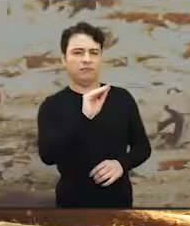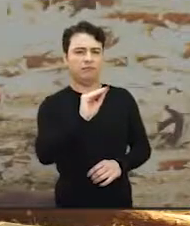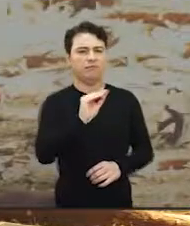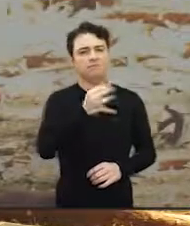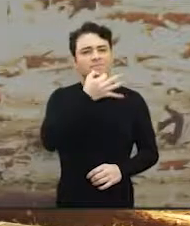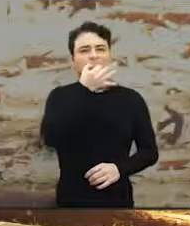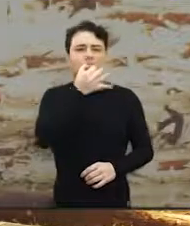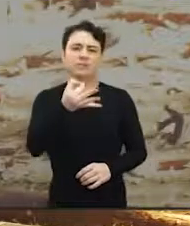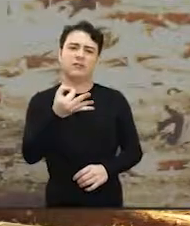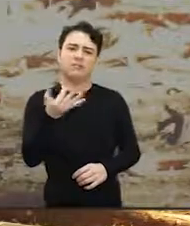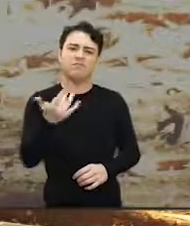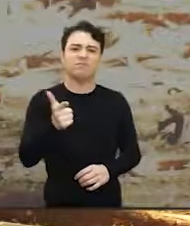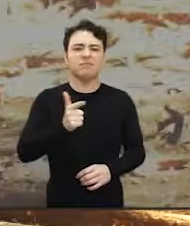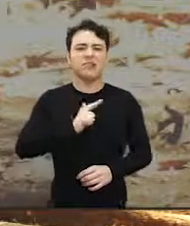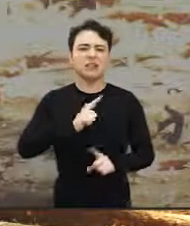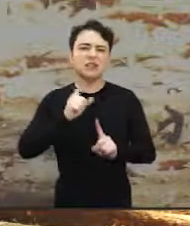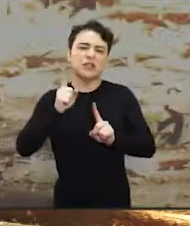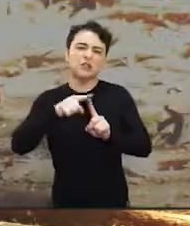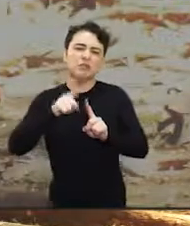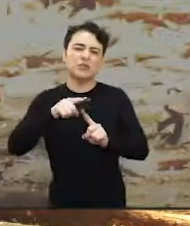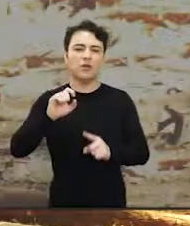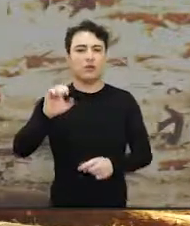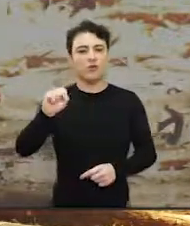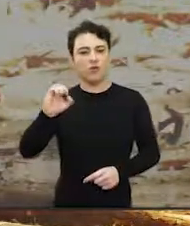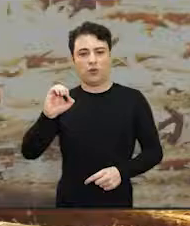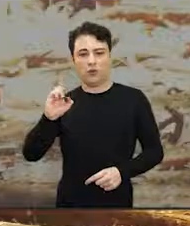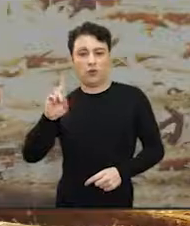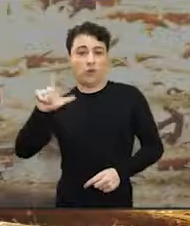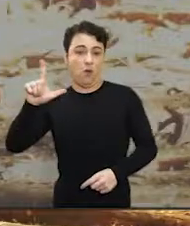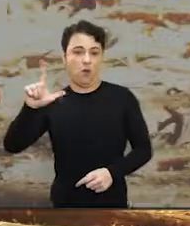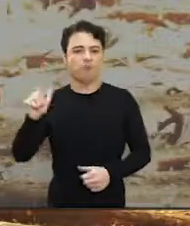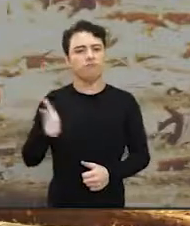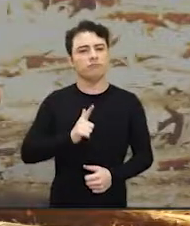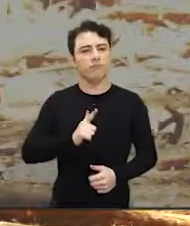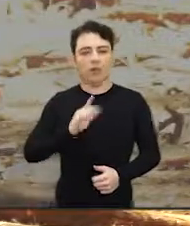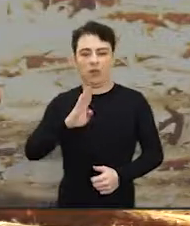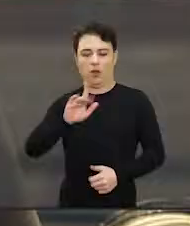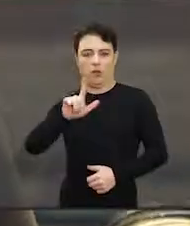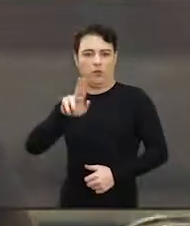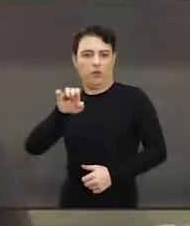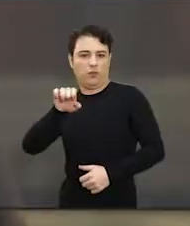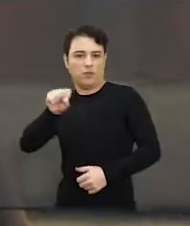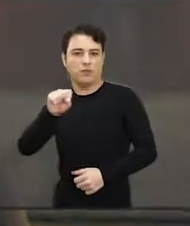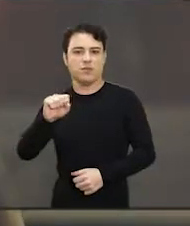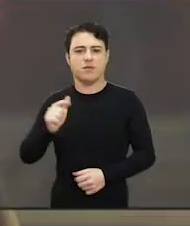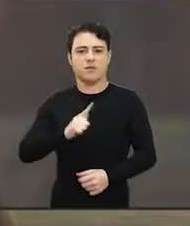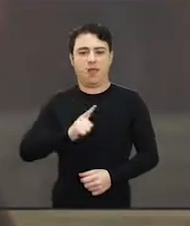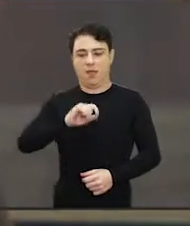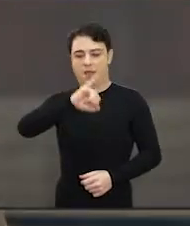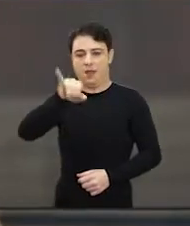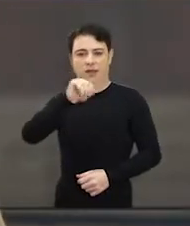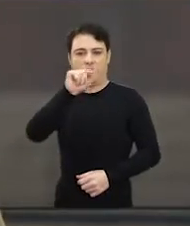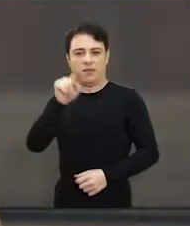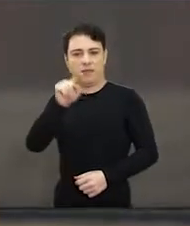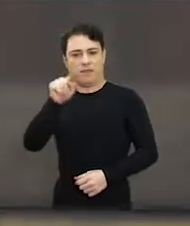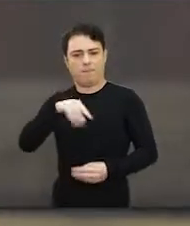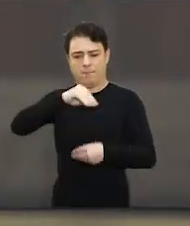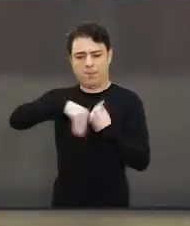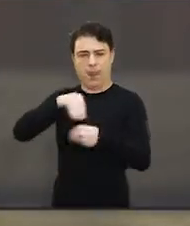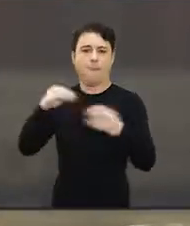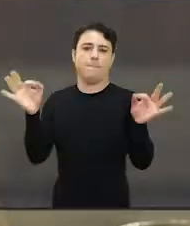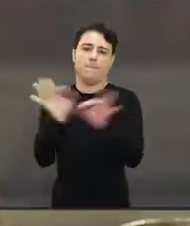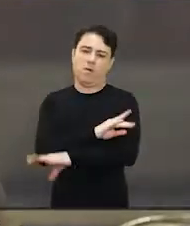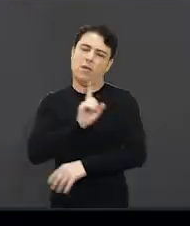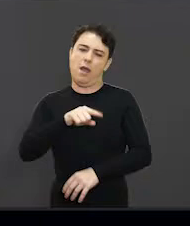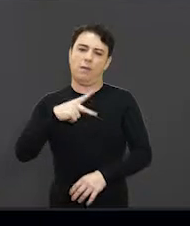disco, mas tem um pouco de soul também, tem um pouco de blues, uma pitada de jazz, mas no final das contas é um disco de